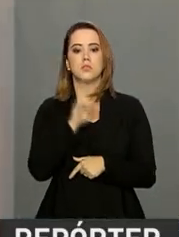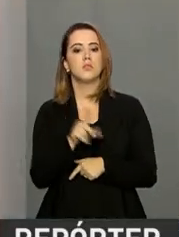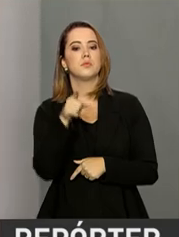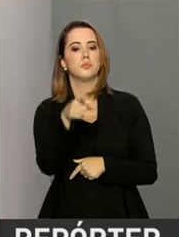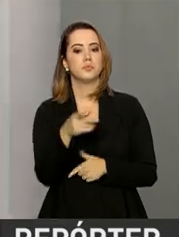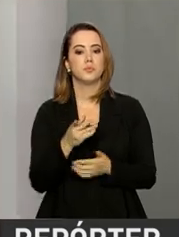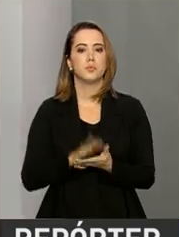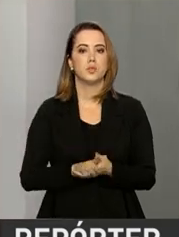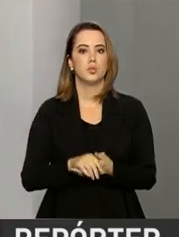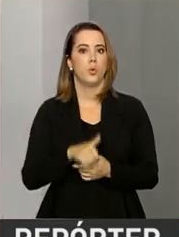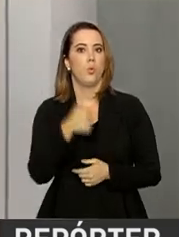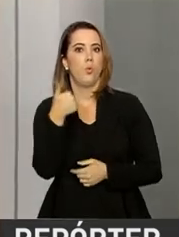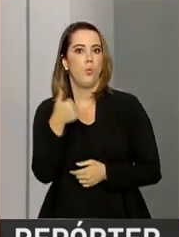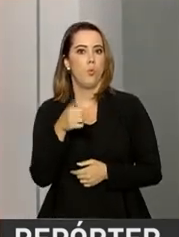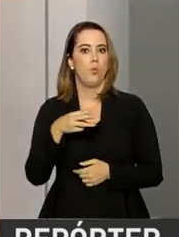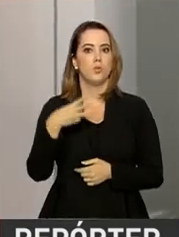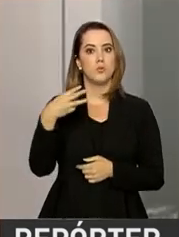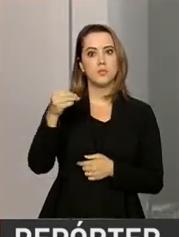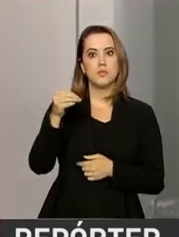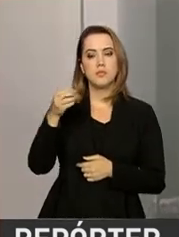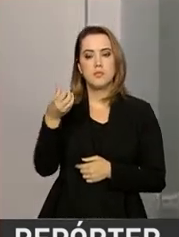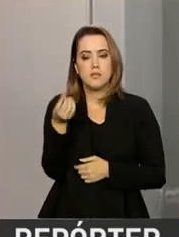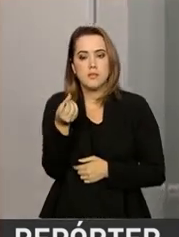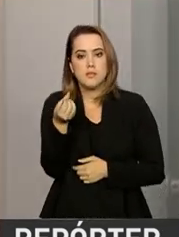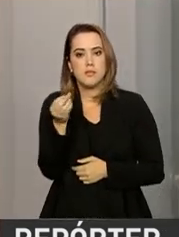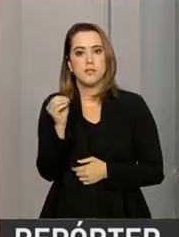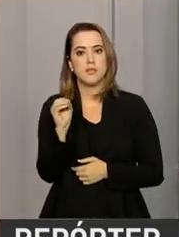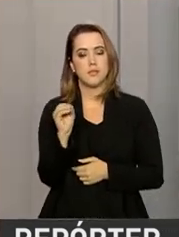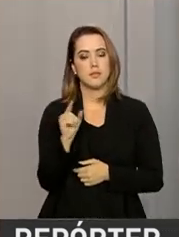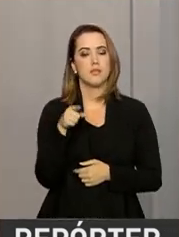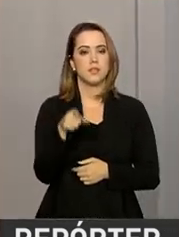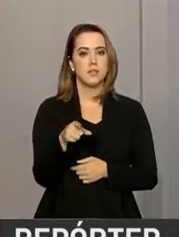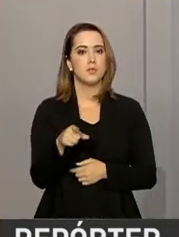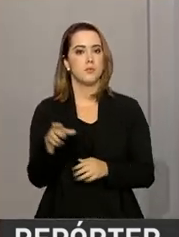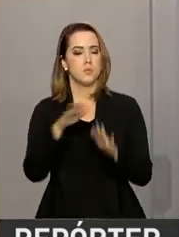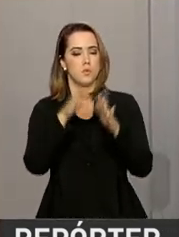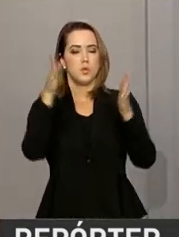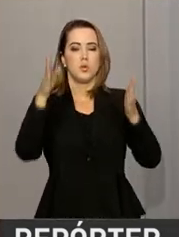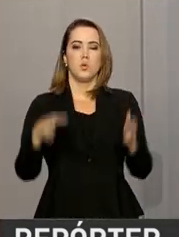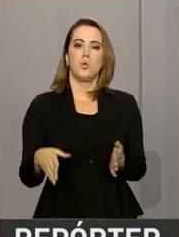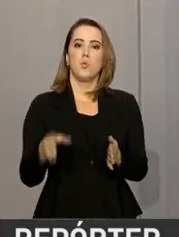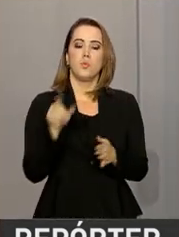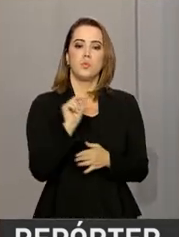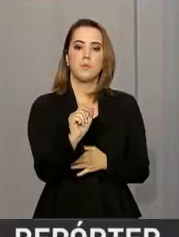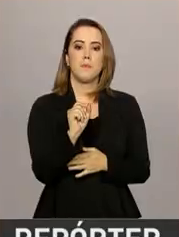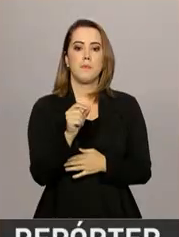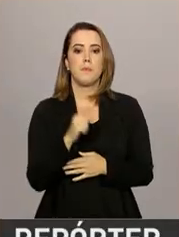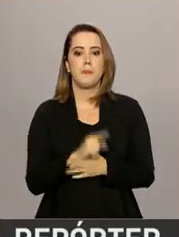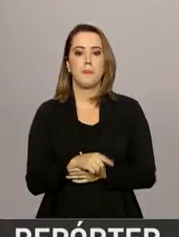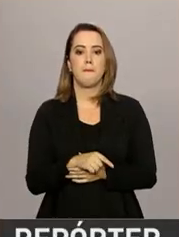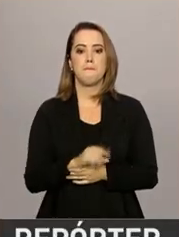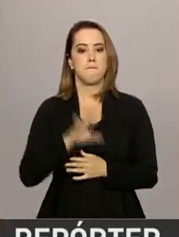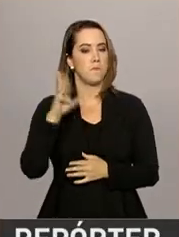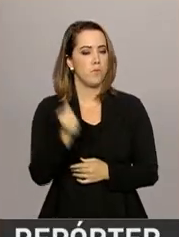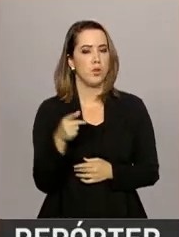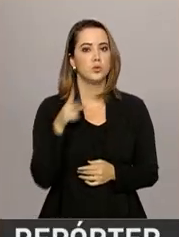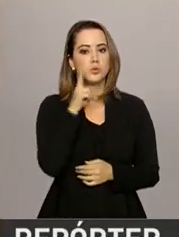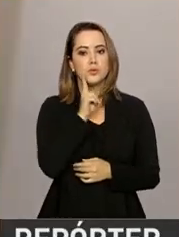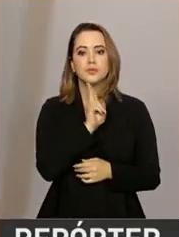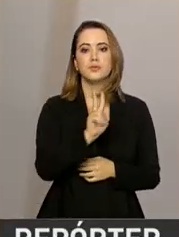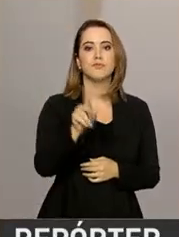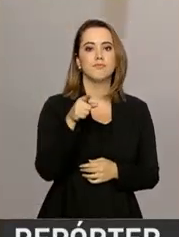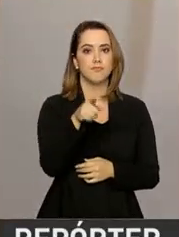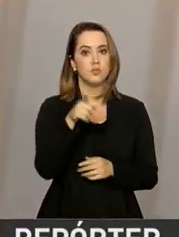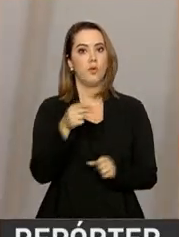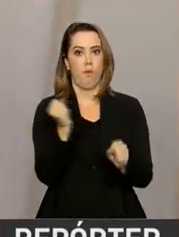3600 apartamentos da Vila Olímpica que vai ser a casa dos maiores nomes do esporte Mundial tudo que você tá vendo